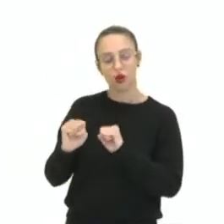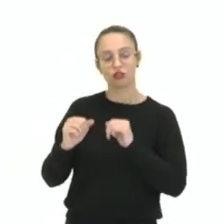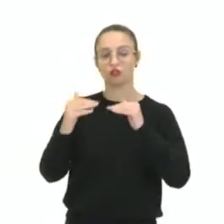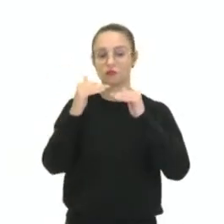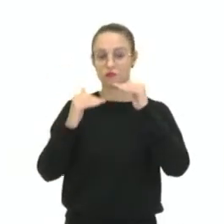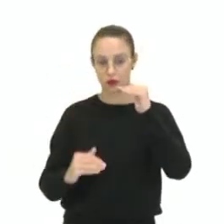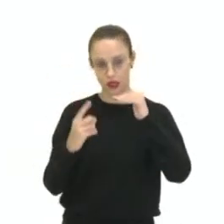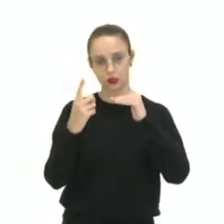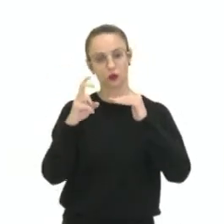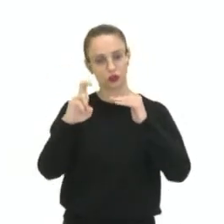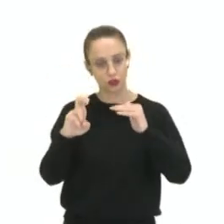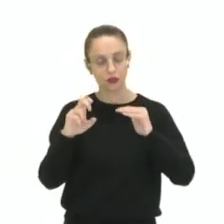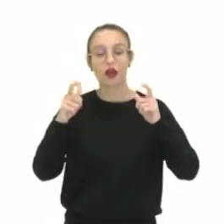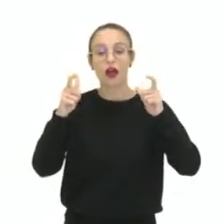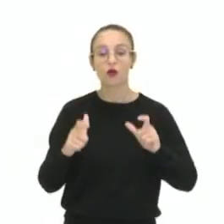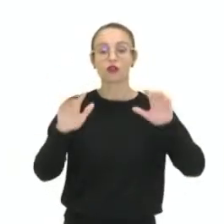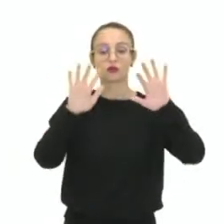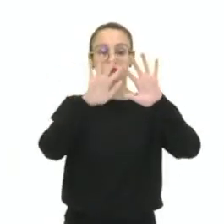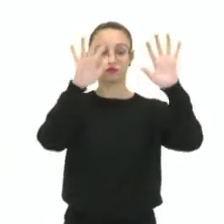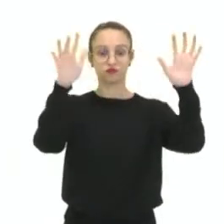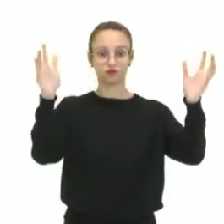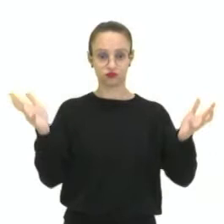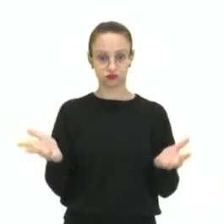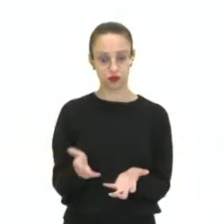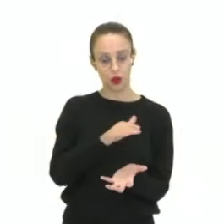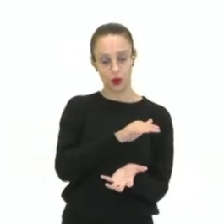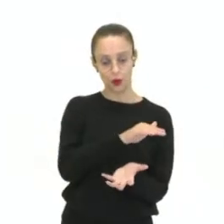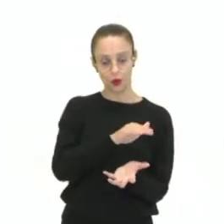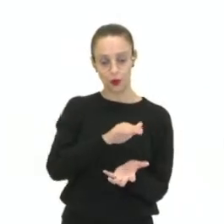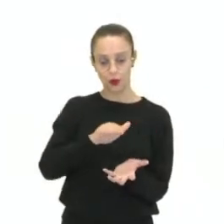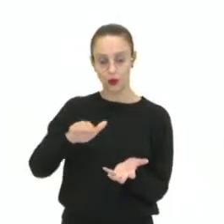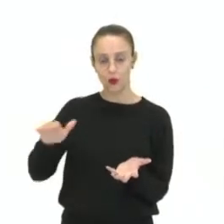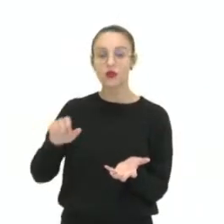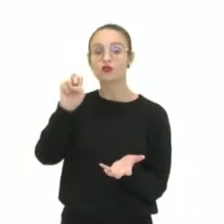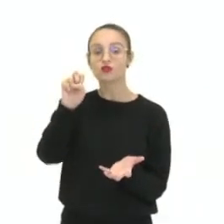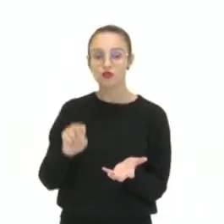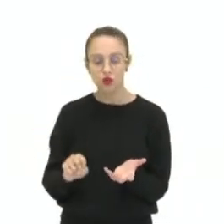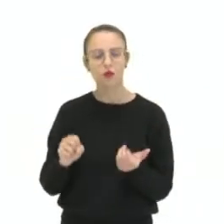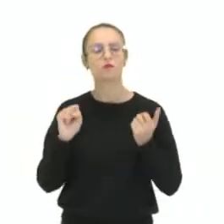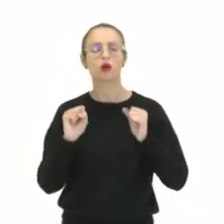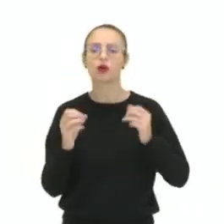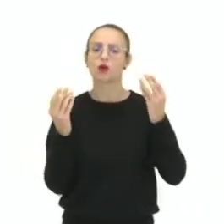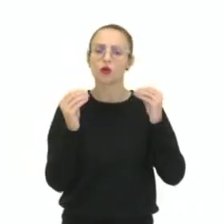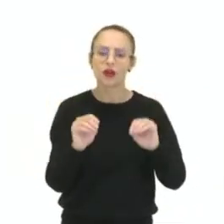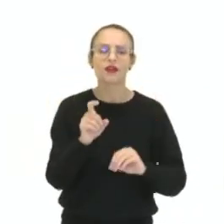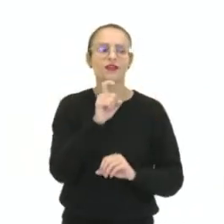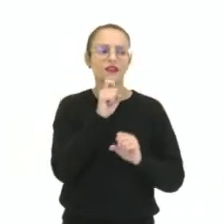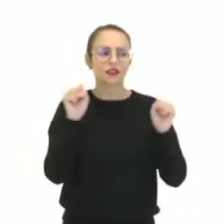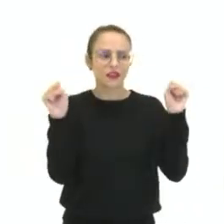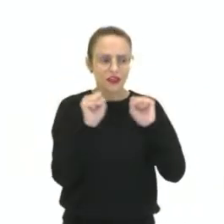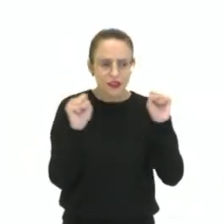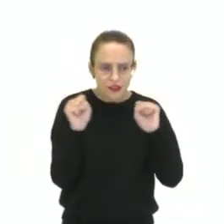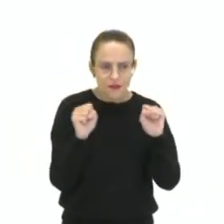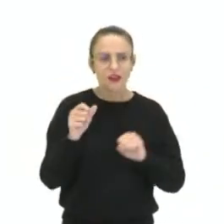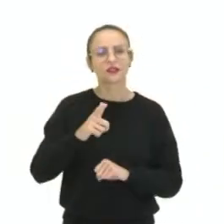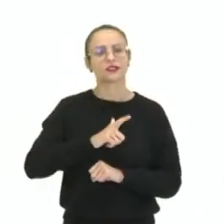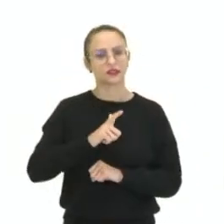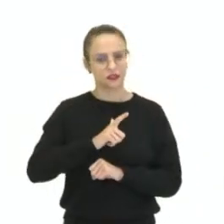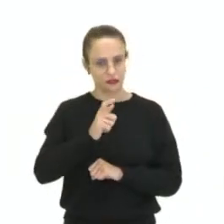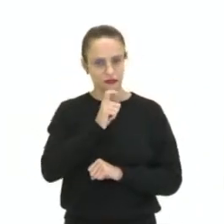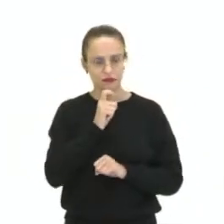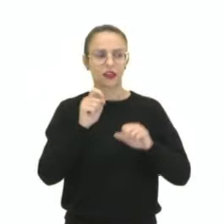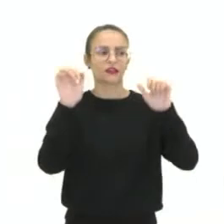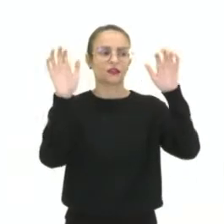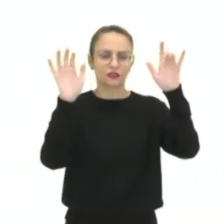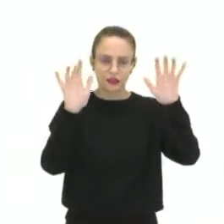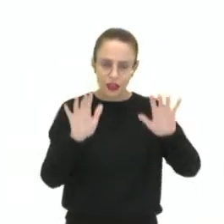zona temperada do sul. Poderíamos colocar aqui que os invernos são rigorosos, que há precipitação de